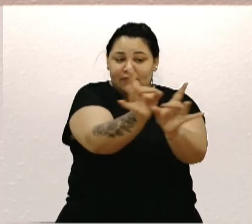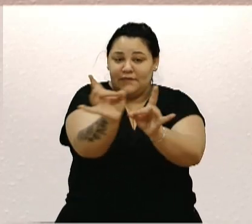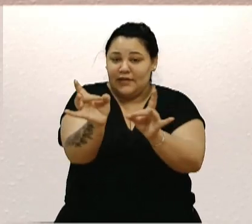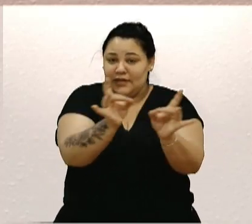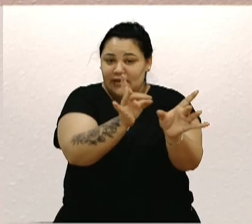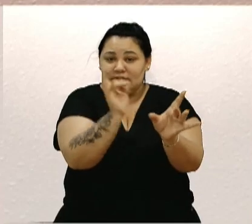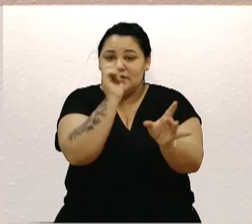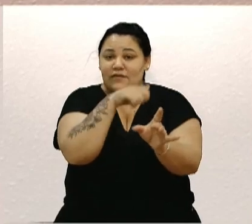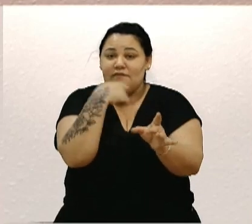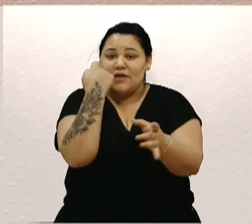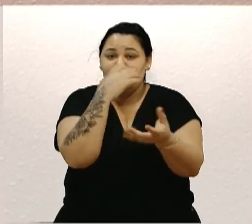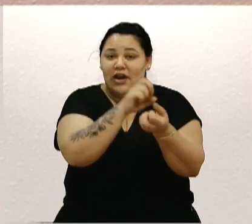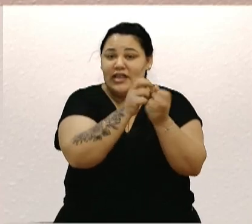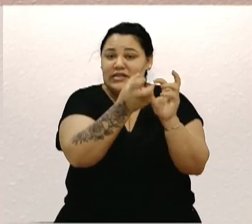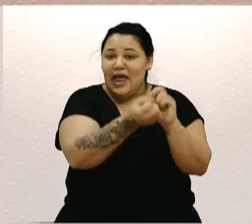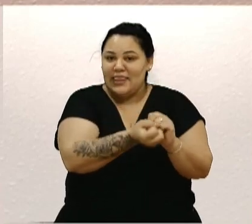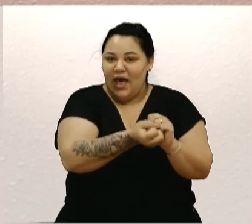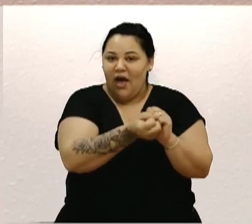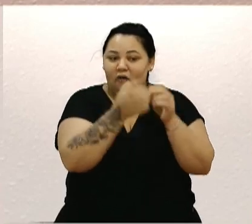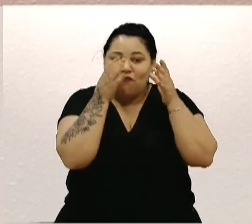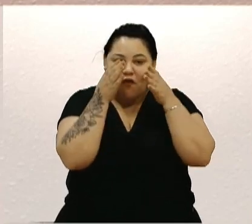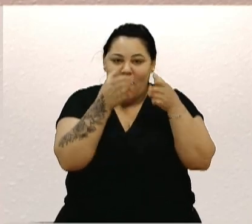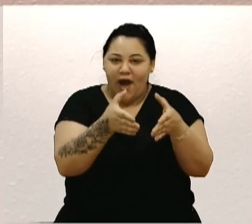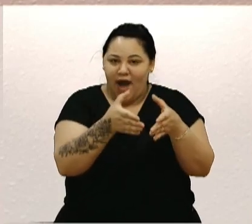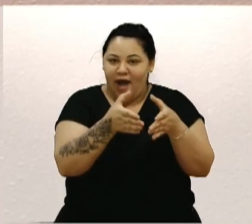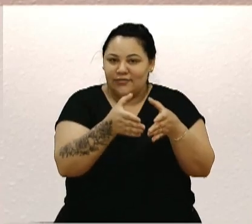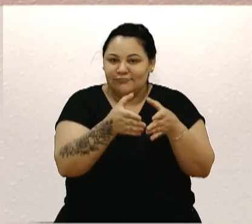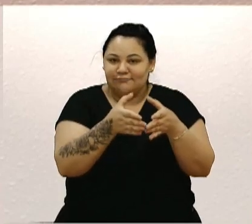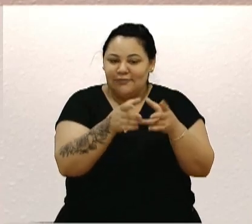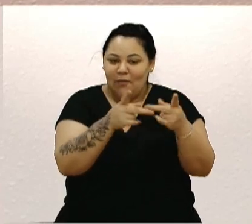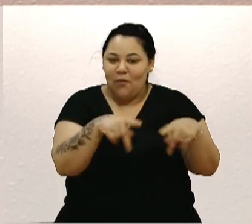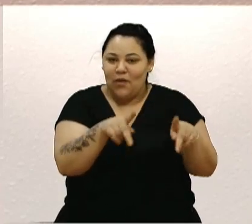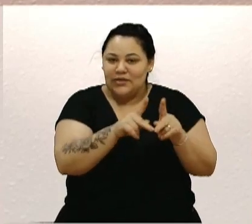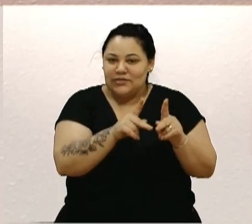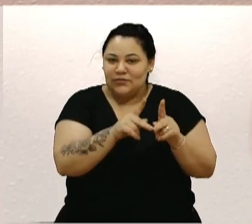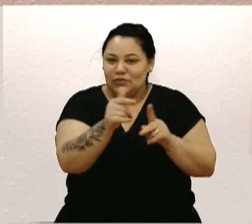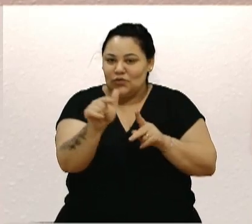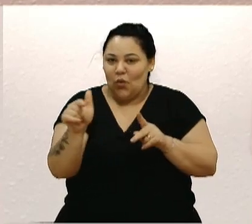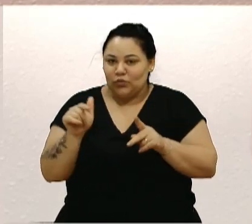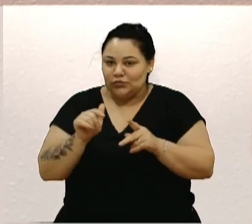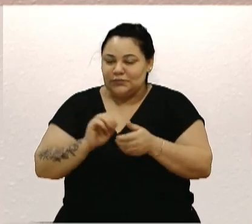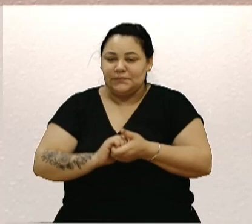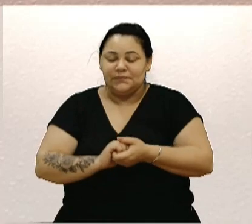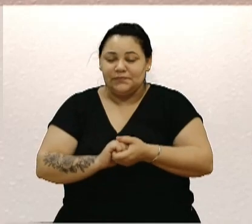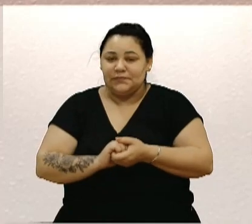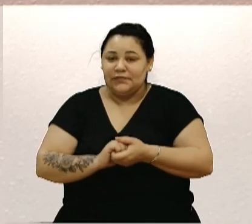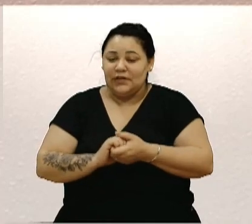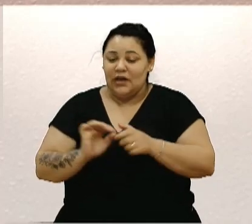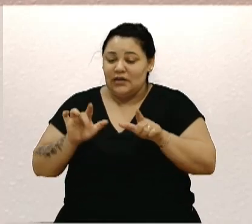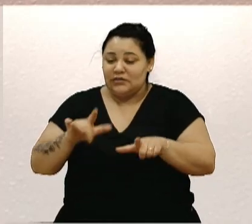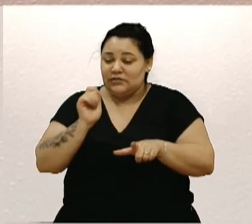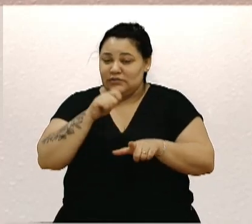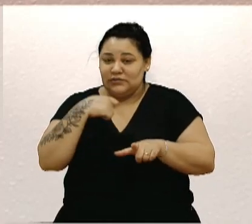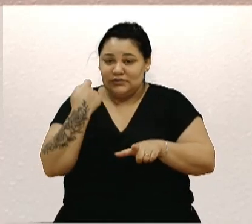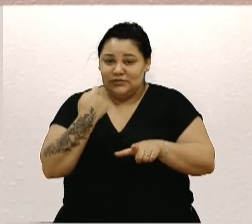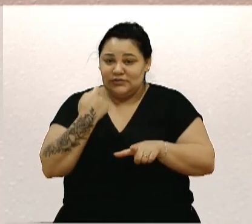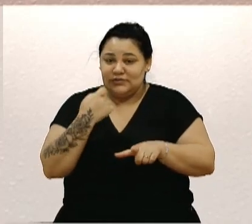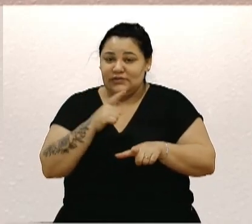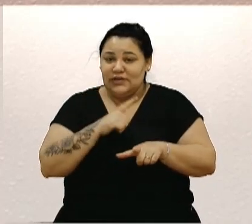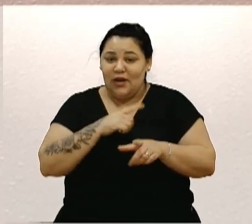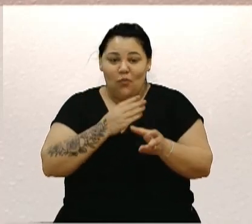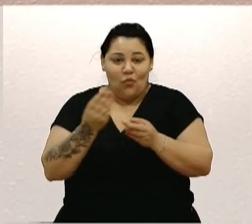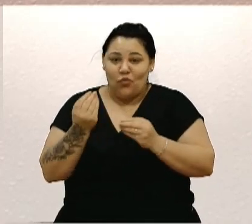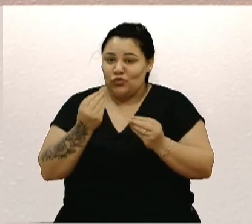cervejas artesanais, direto ao público final e a possíveis distribuidores. As cervejarias muitas vezes oferecem